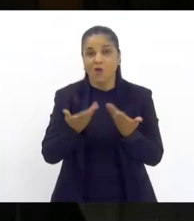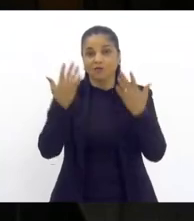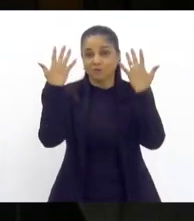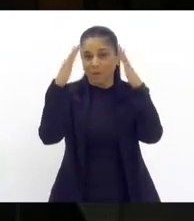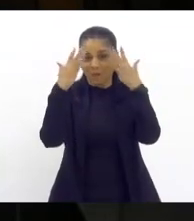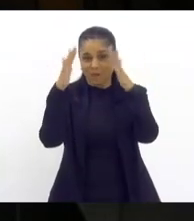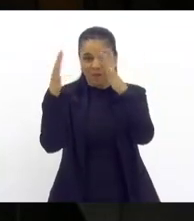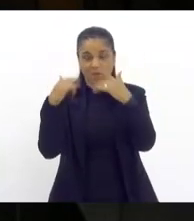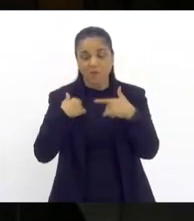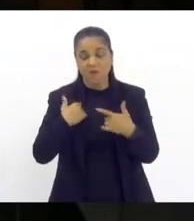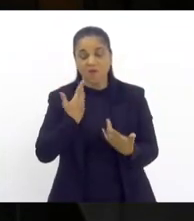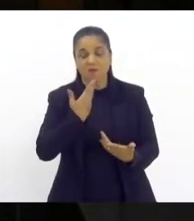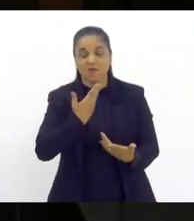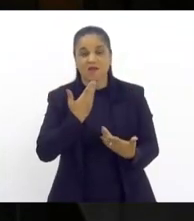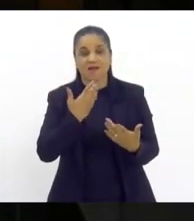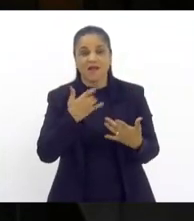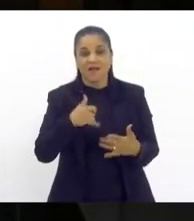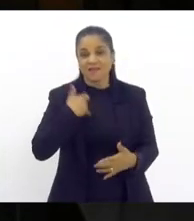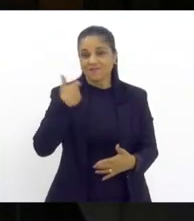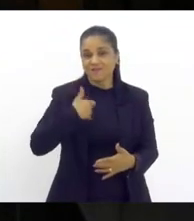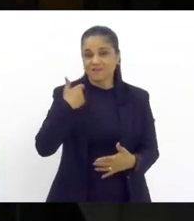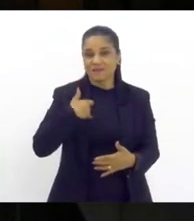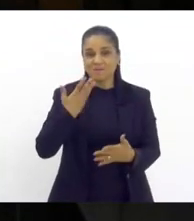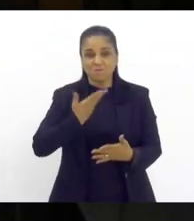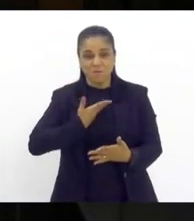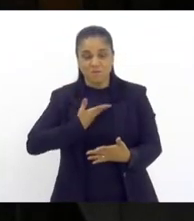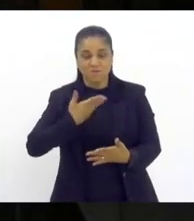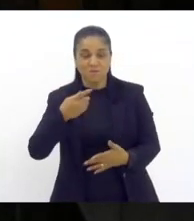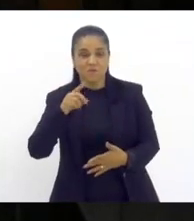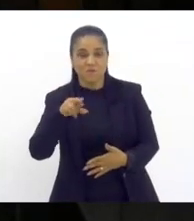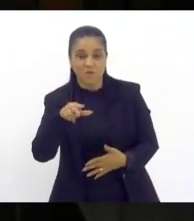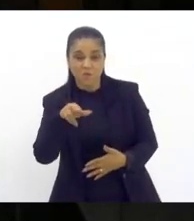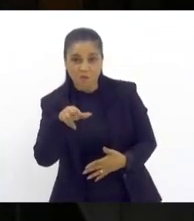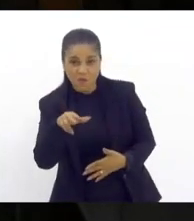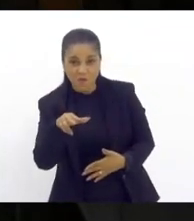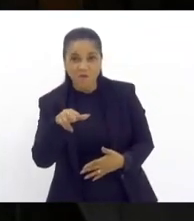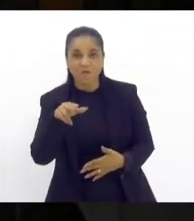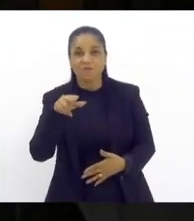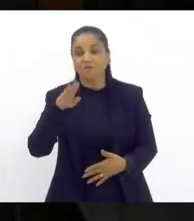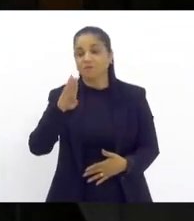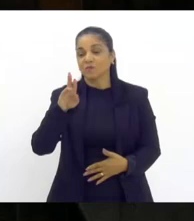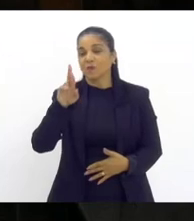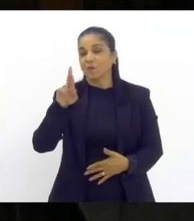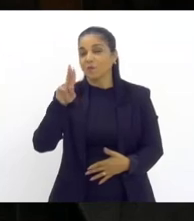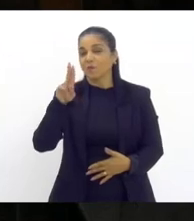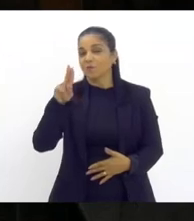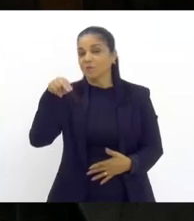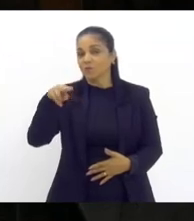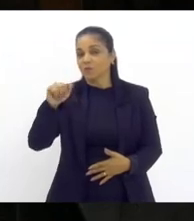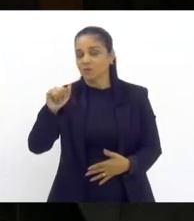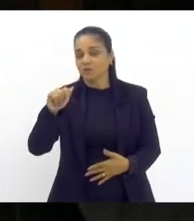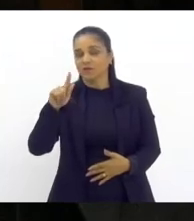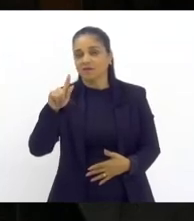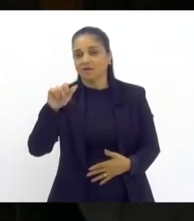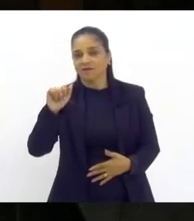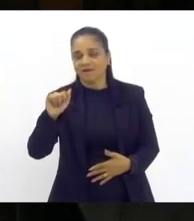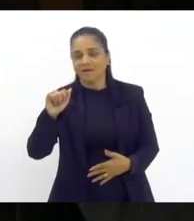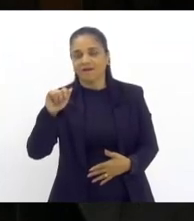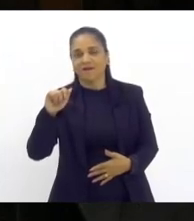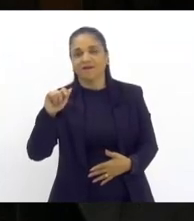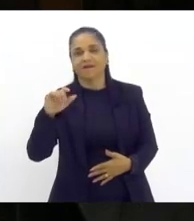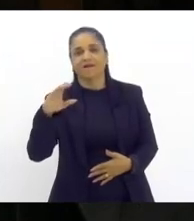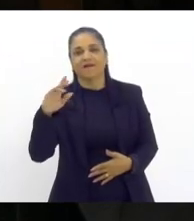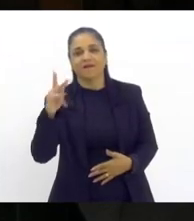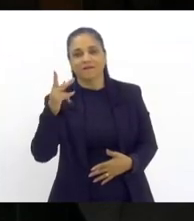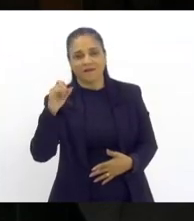irmão, Bruno Galhaço, queria dar parabéns a ele, está rindo, né? Vocês estão rindo. Queria dar parabéns a ele, acho que